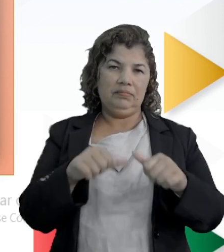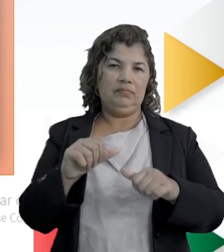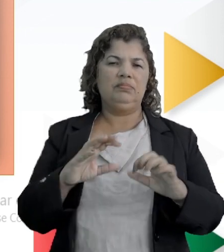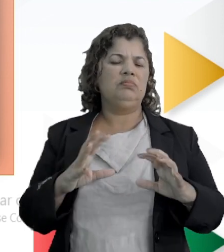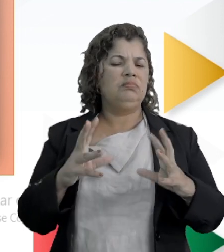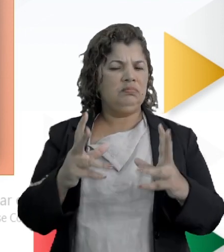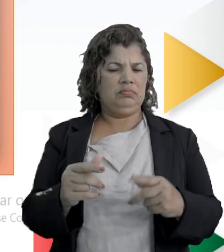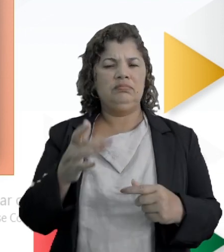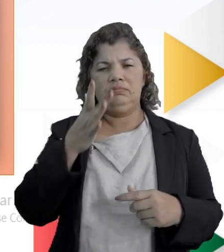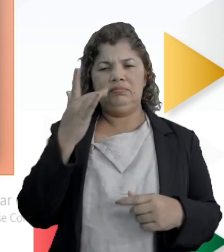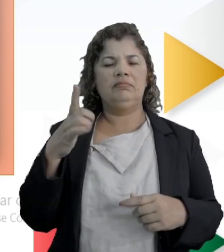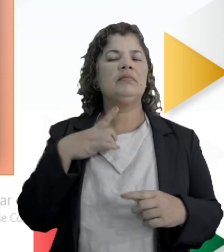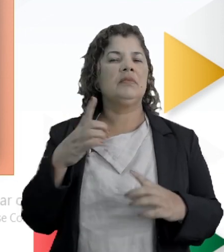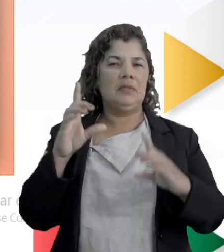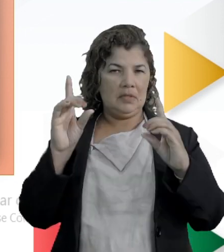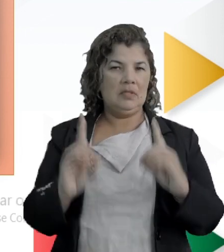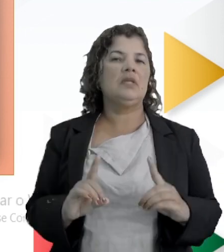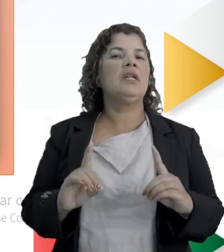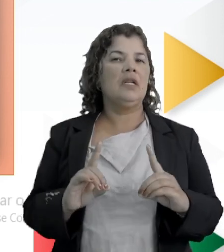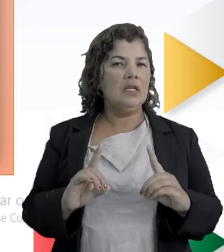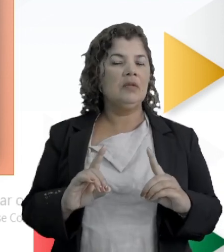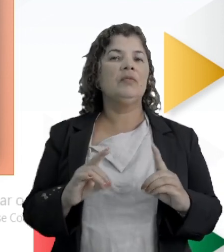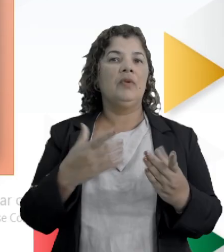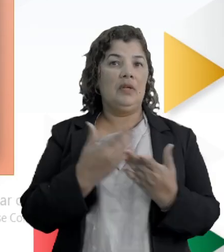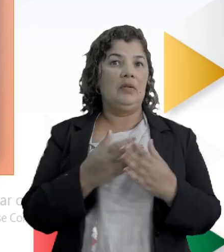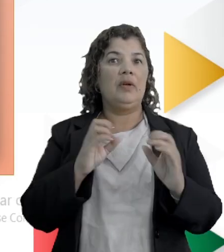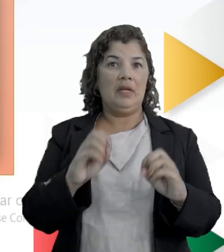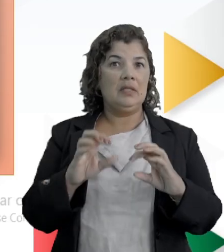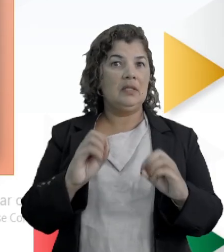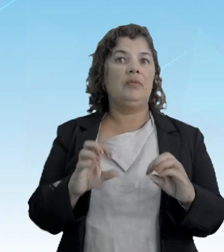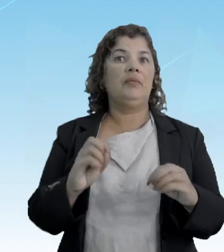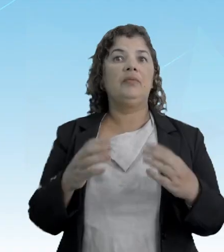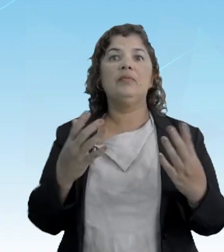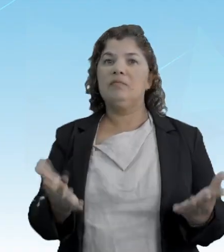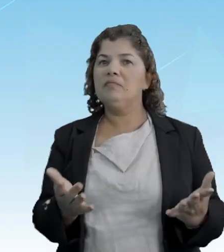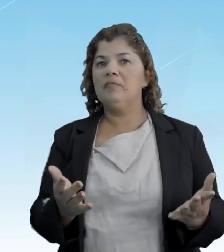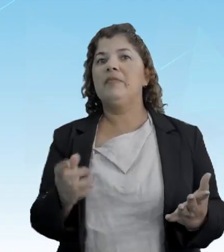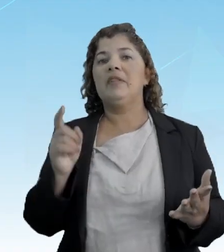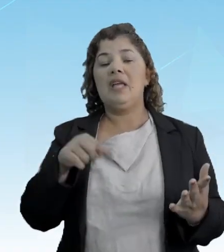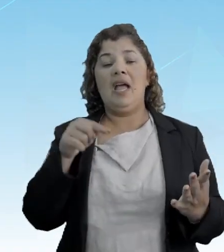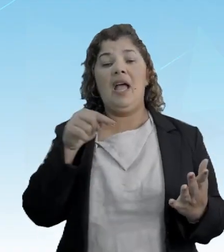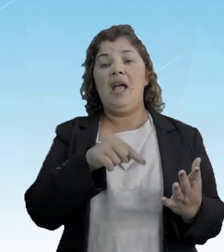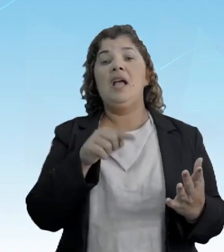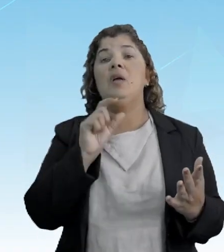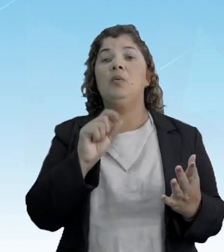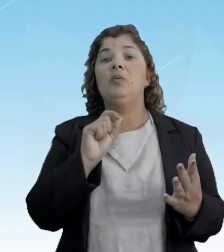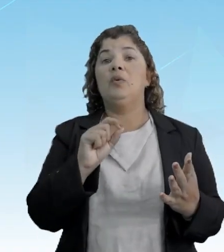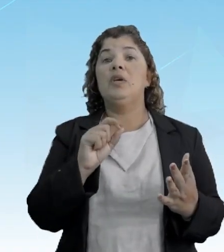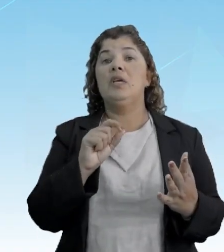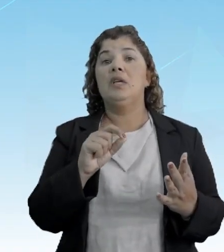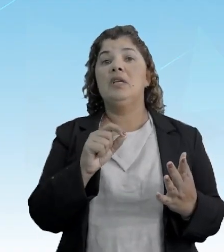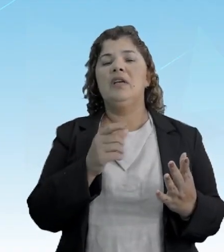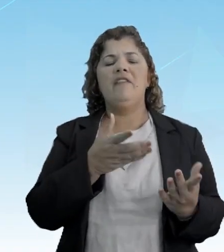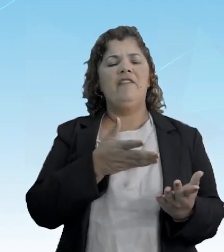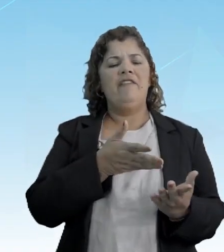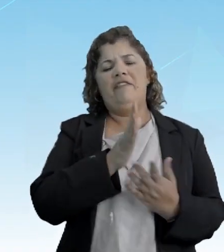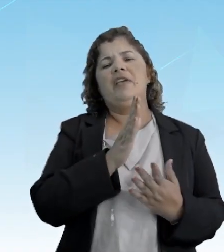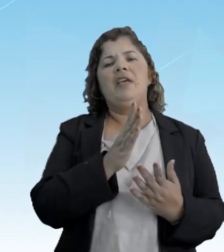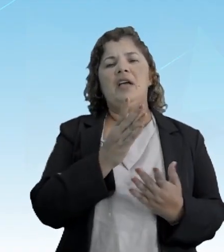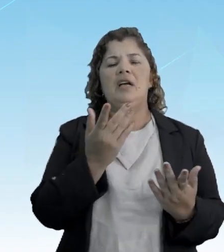ser humano tem direito à educação. Então, a educação não é a grande via de